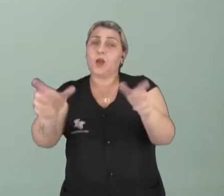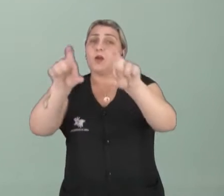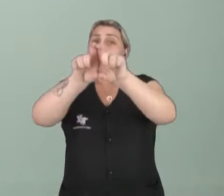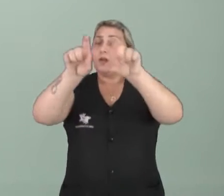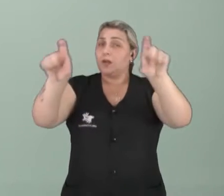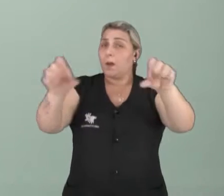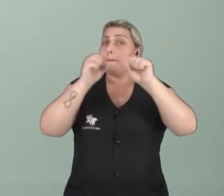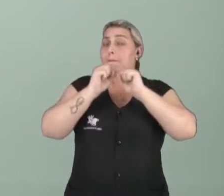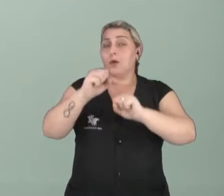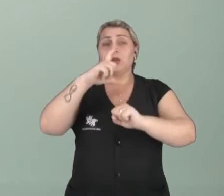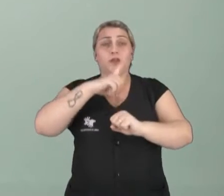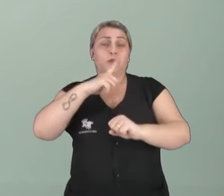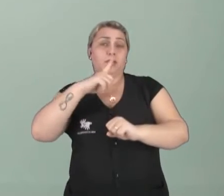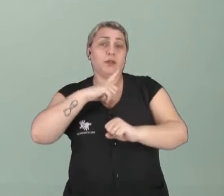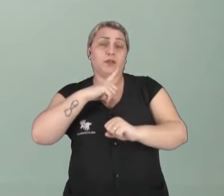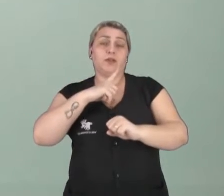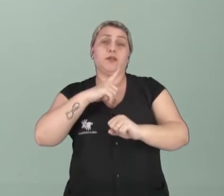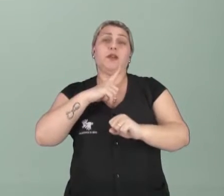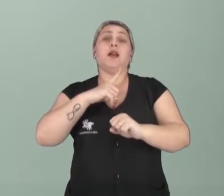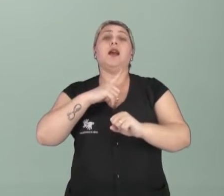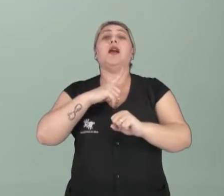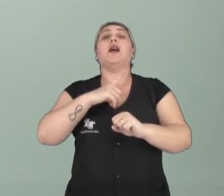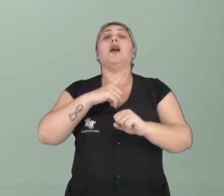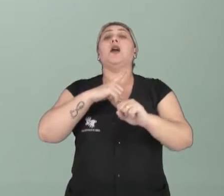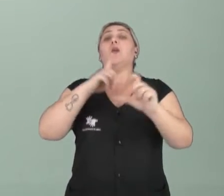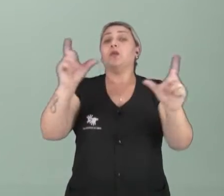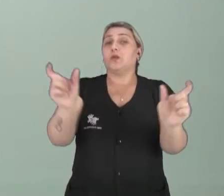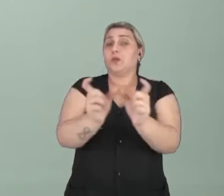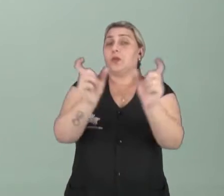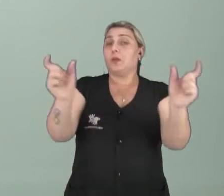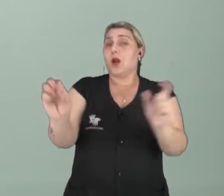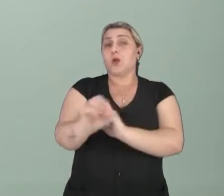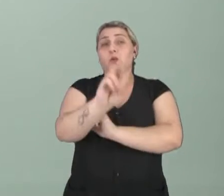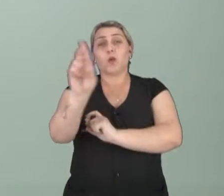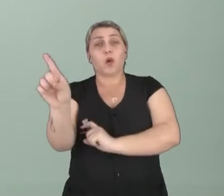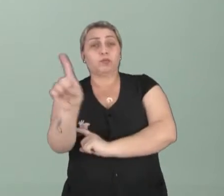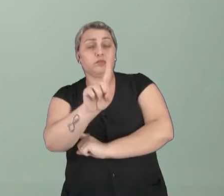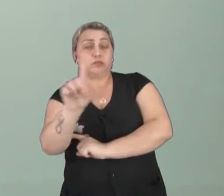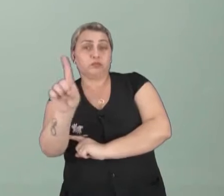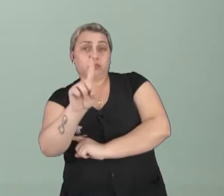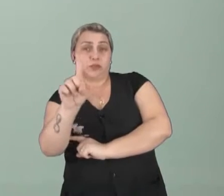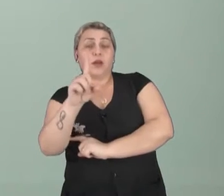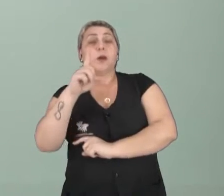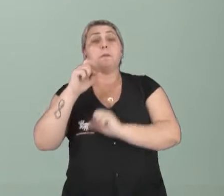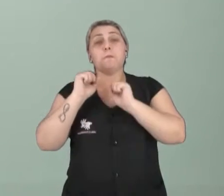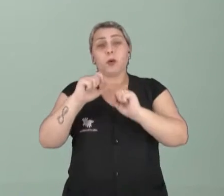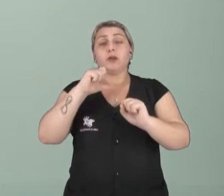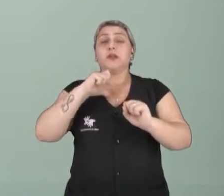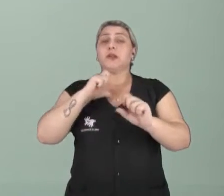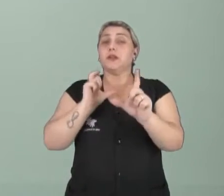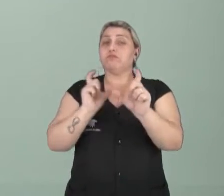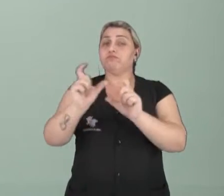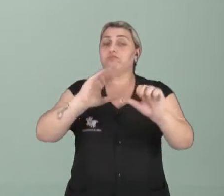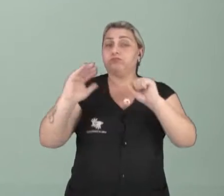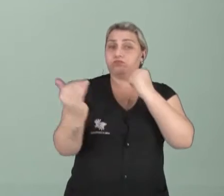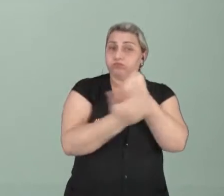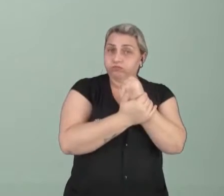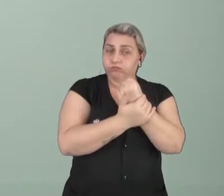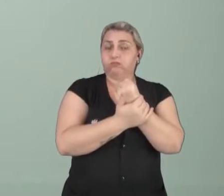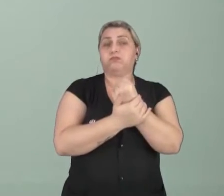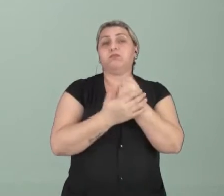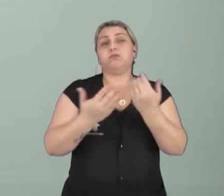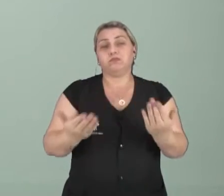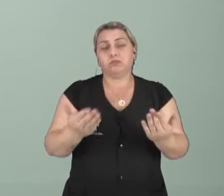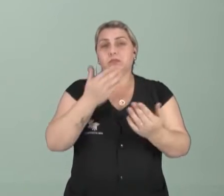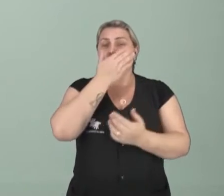horas são ela pode ter sentido completo ou não né Geralmente as orações que não tem esse